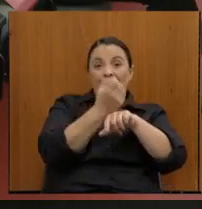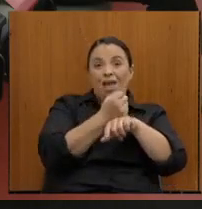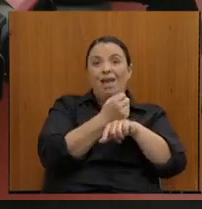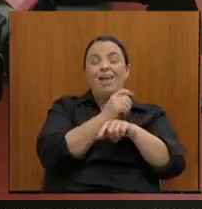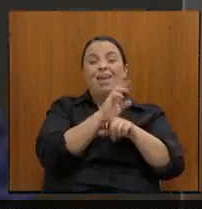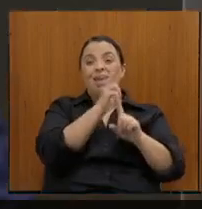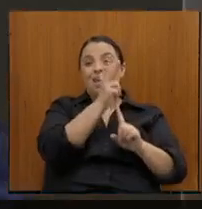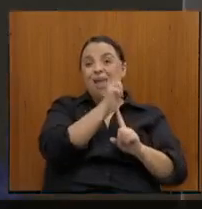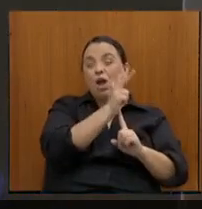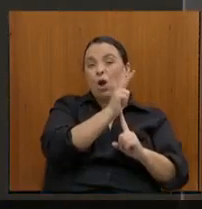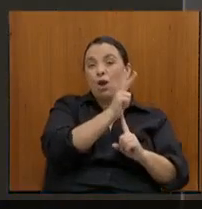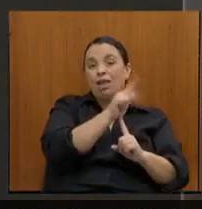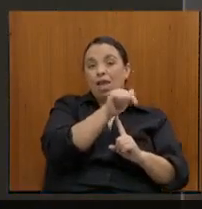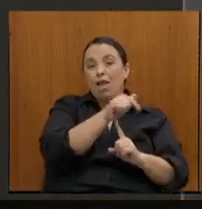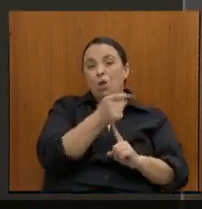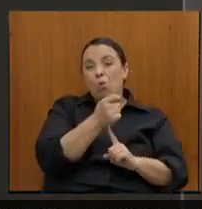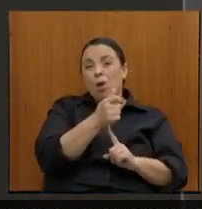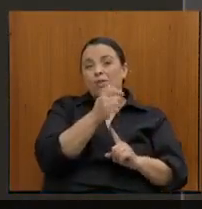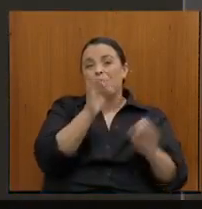norte de Minas Gerais